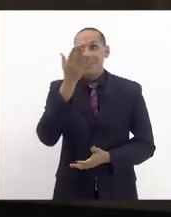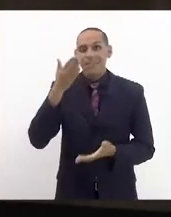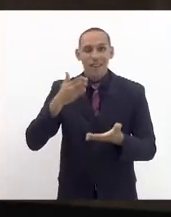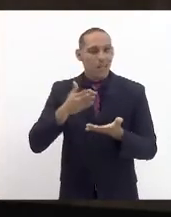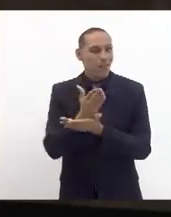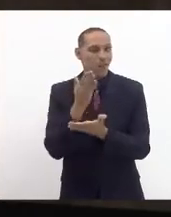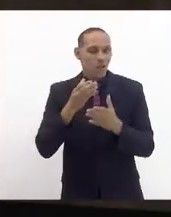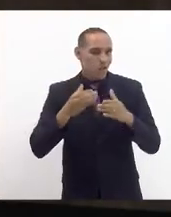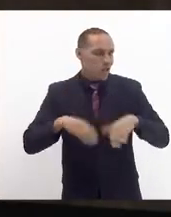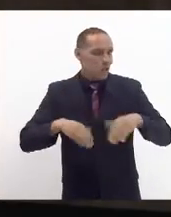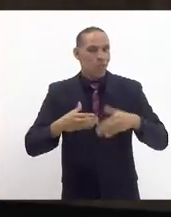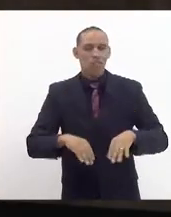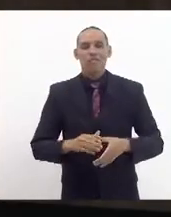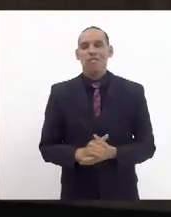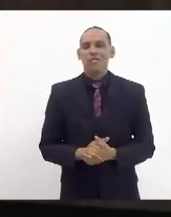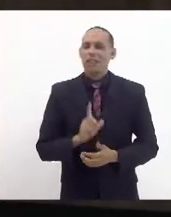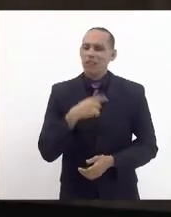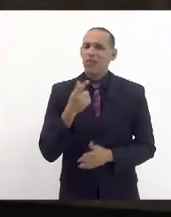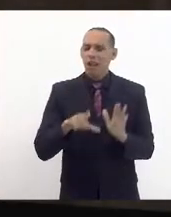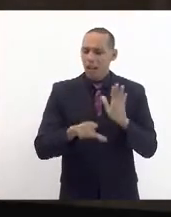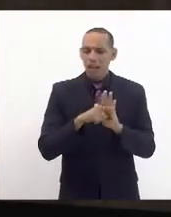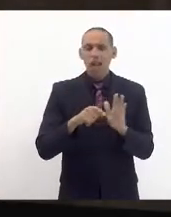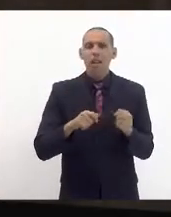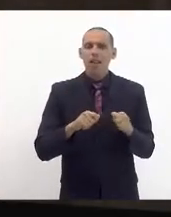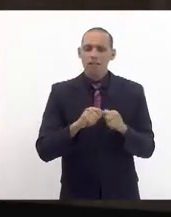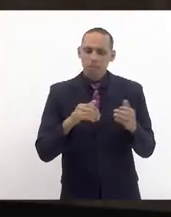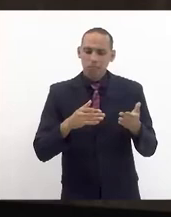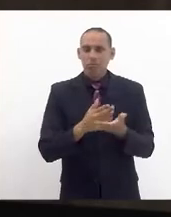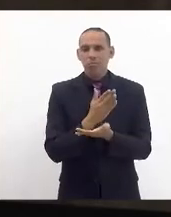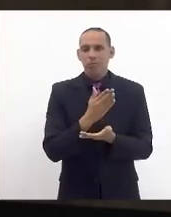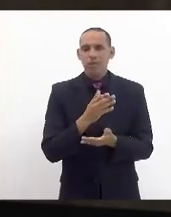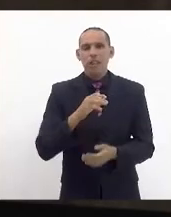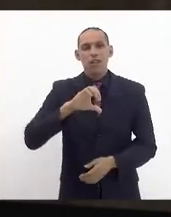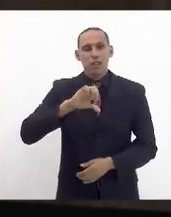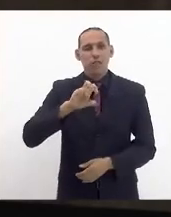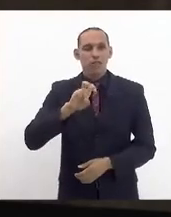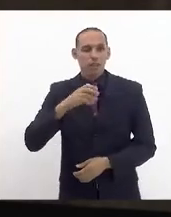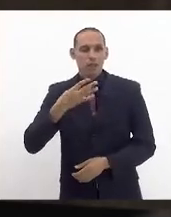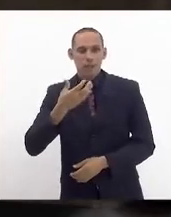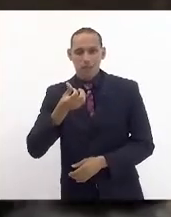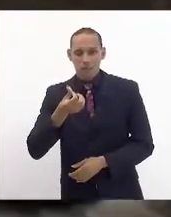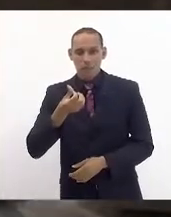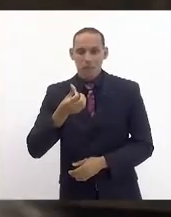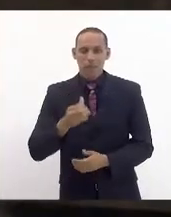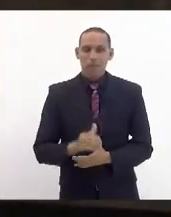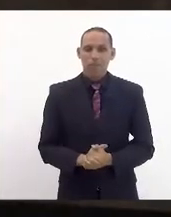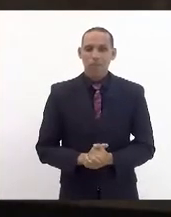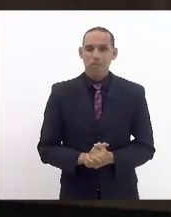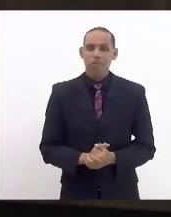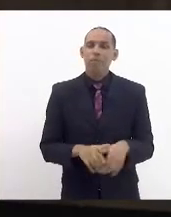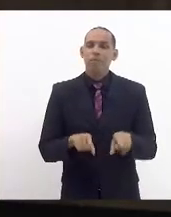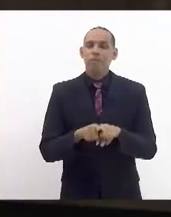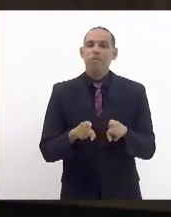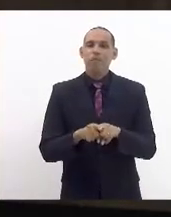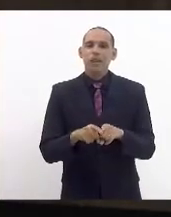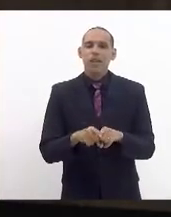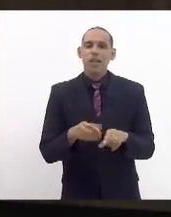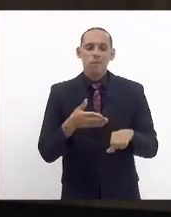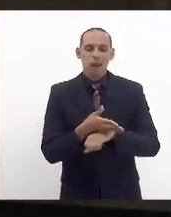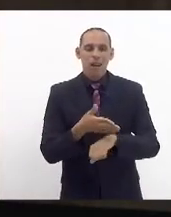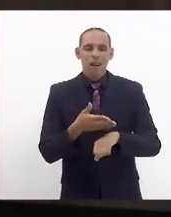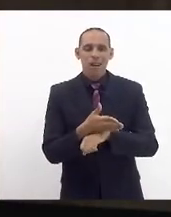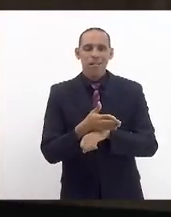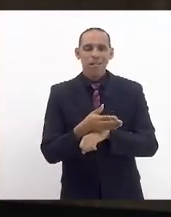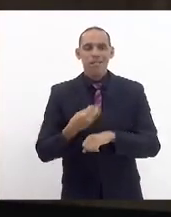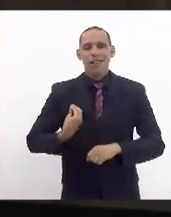concurso público. Fizemos uma lei que foi sancionada, a Lei 9546. Tivemos a participação ativa